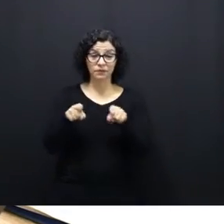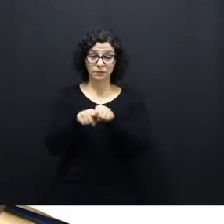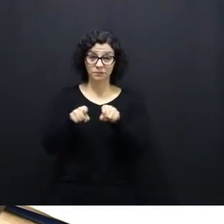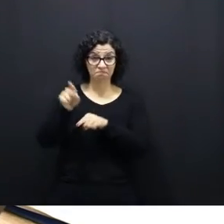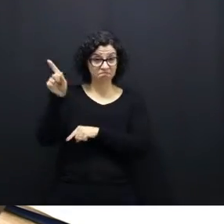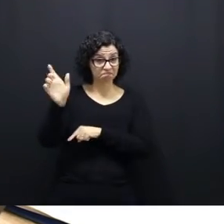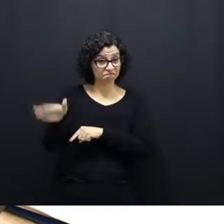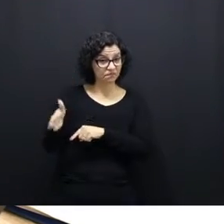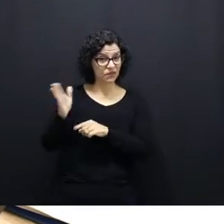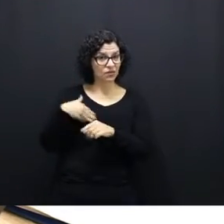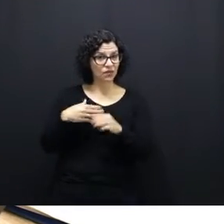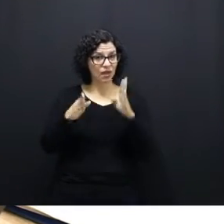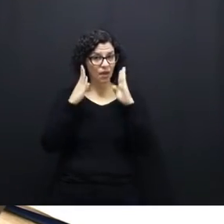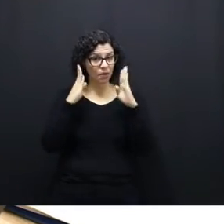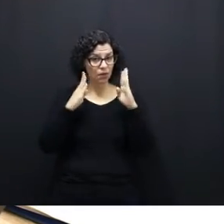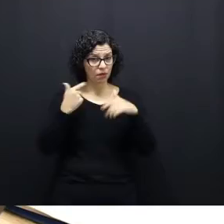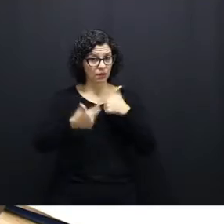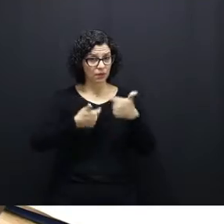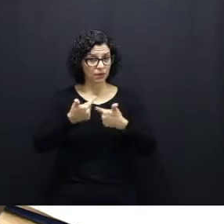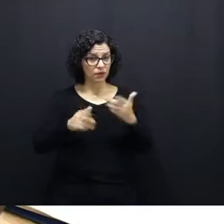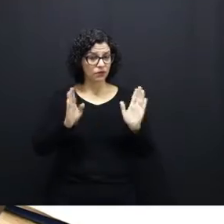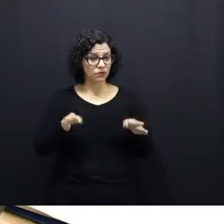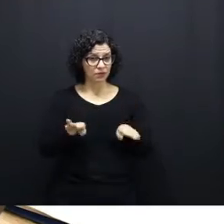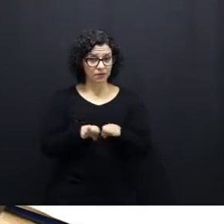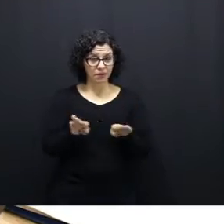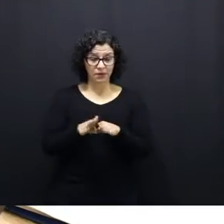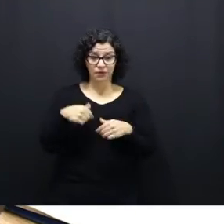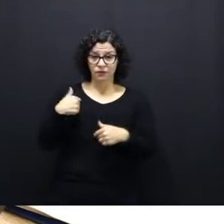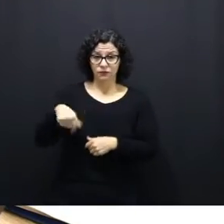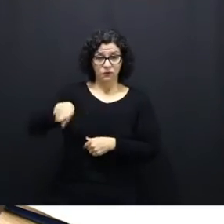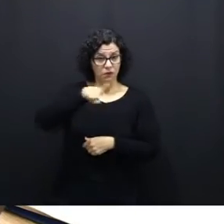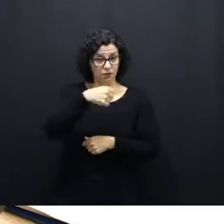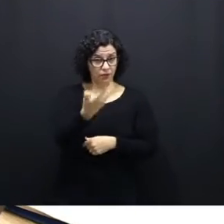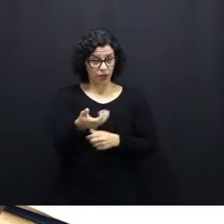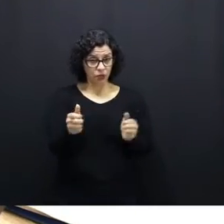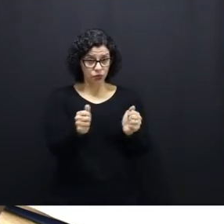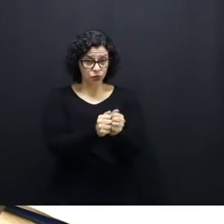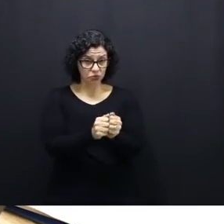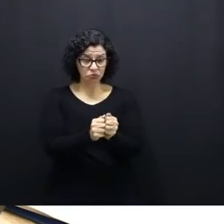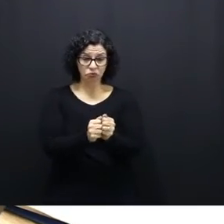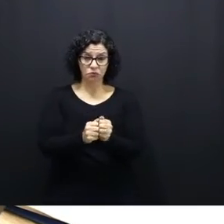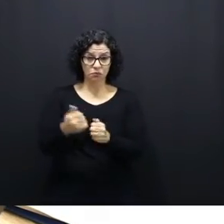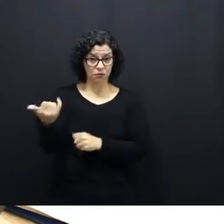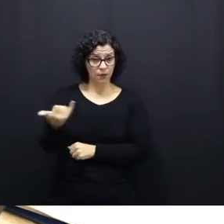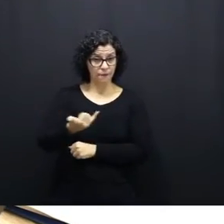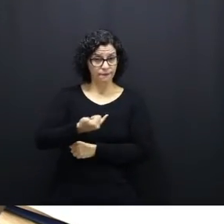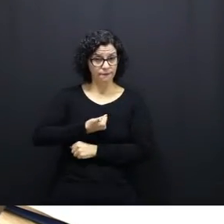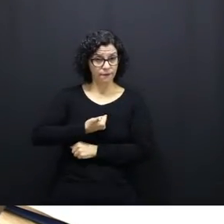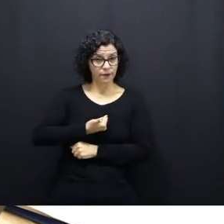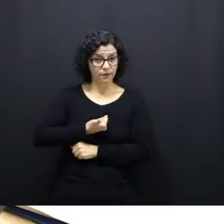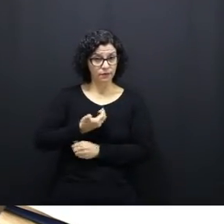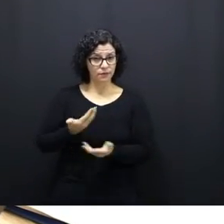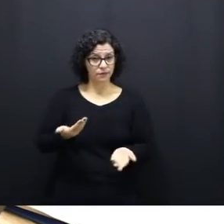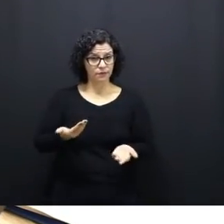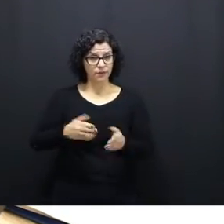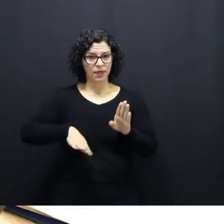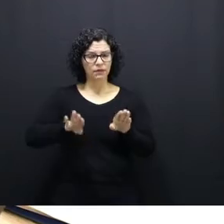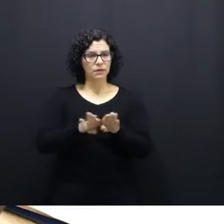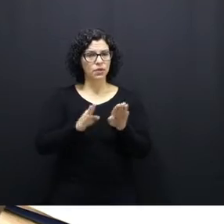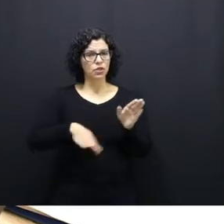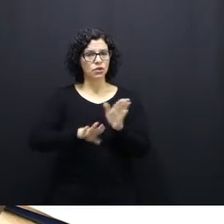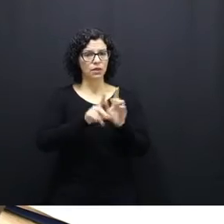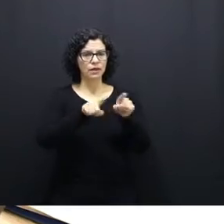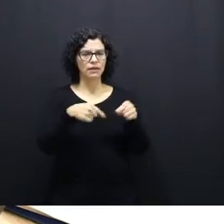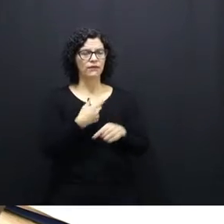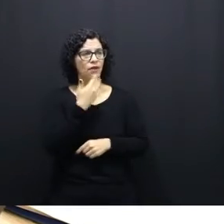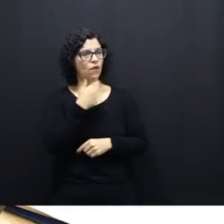foi caminhoneiro né então está aberto o convite é porque muitas vezes só você chegar no